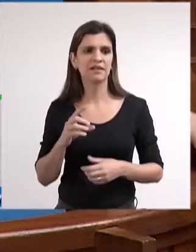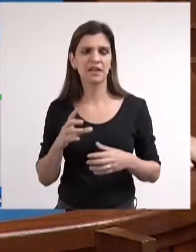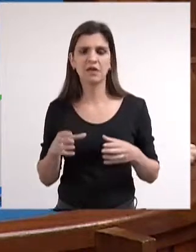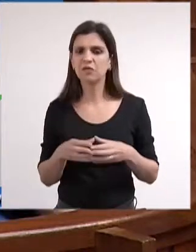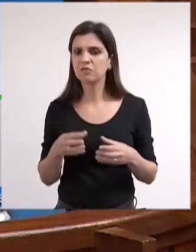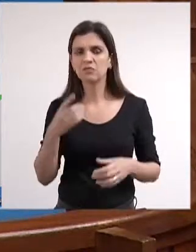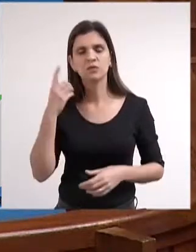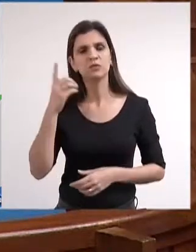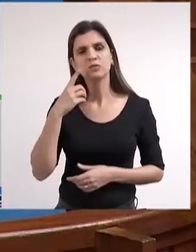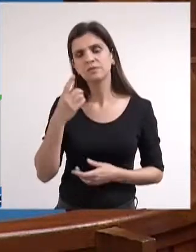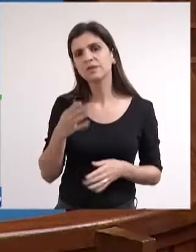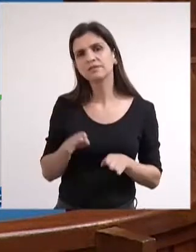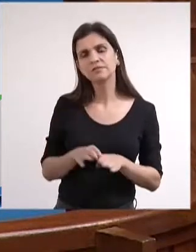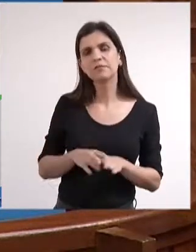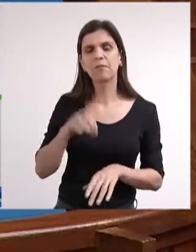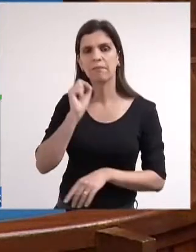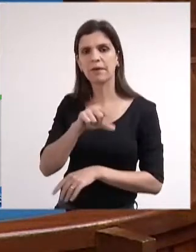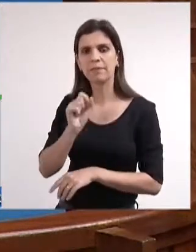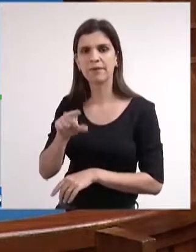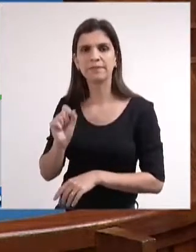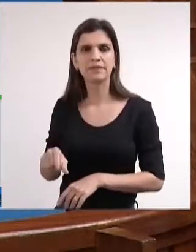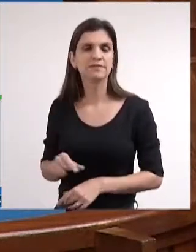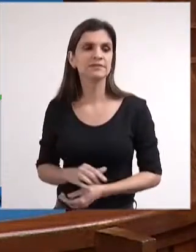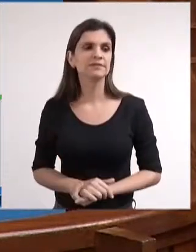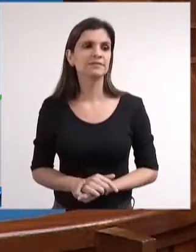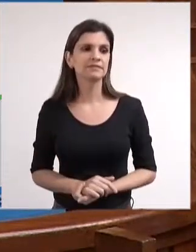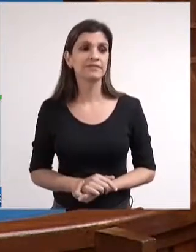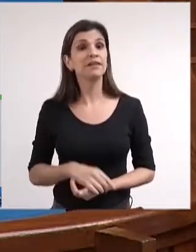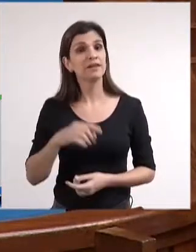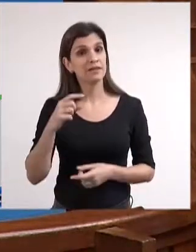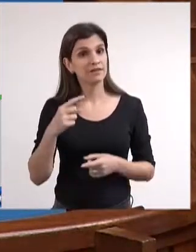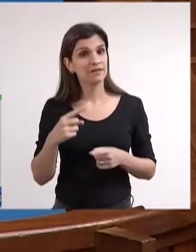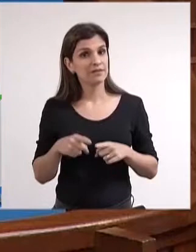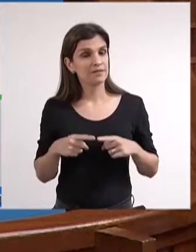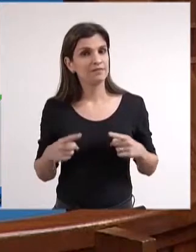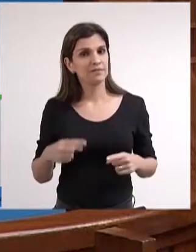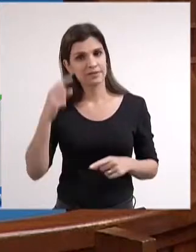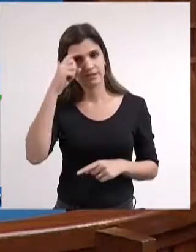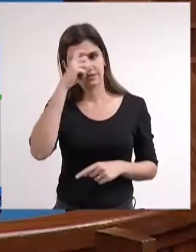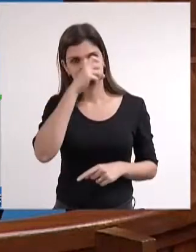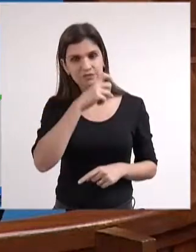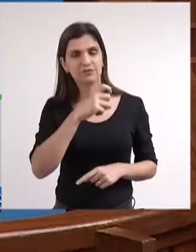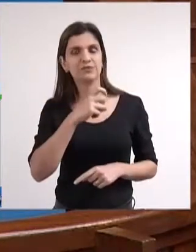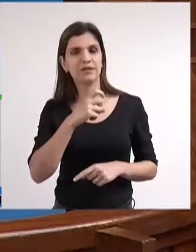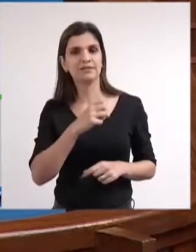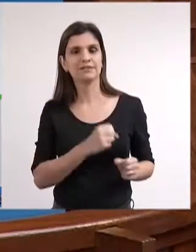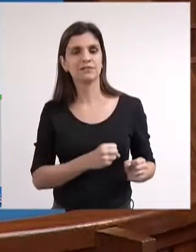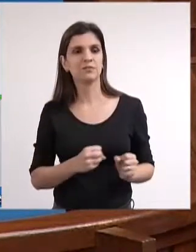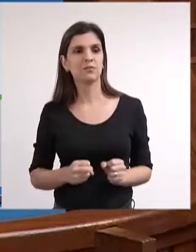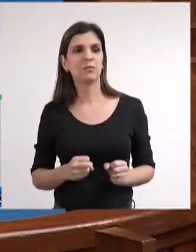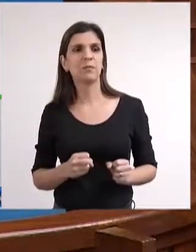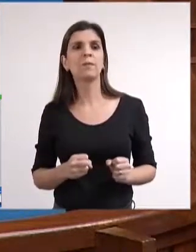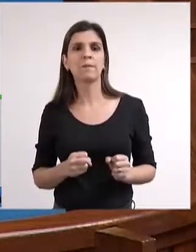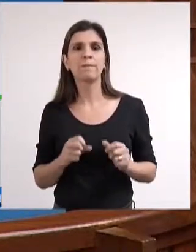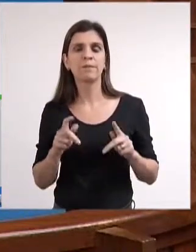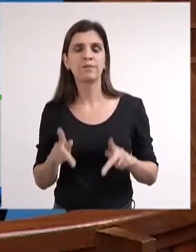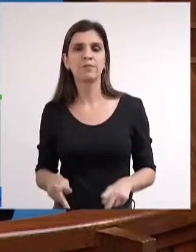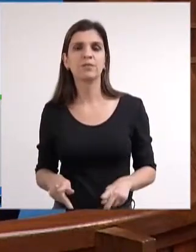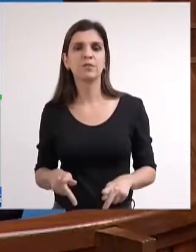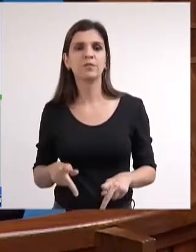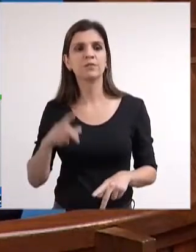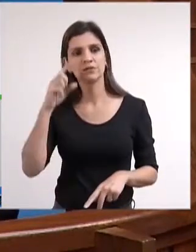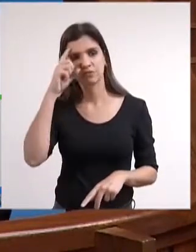sabemos hoje que a dificuldade para o poder público é muito difícil, é muito grande. O país passou por